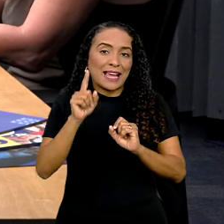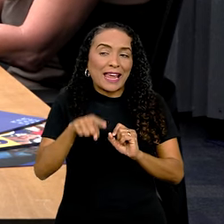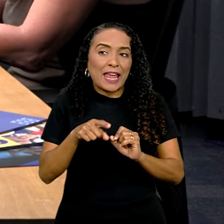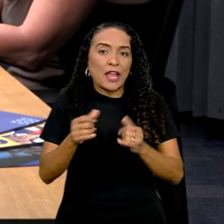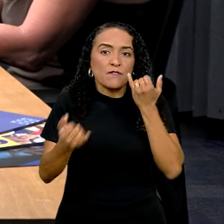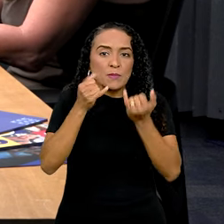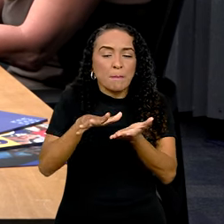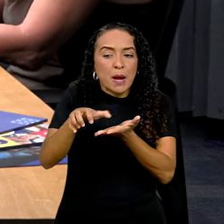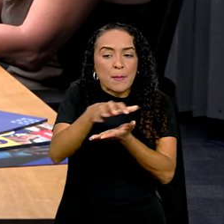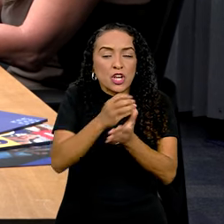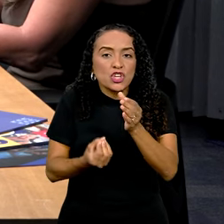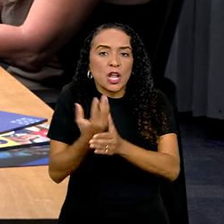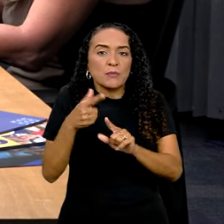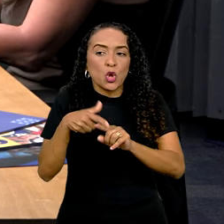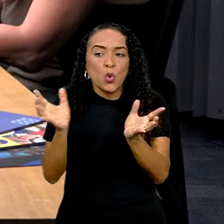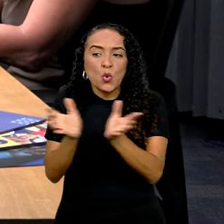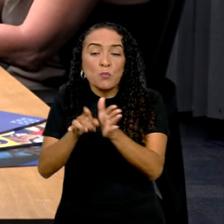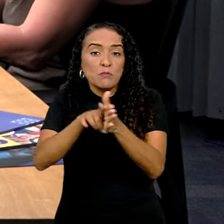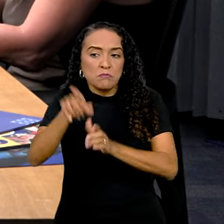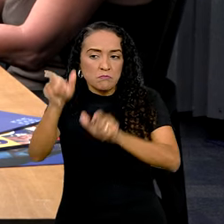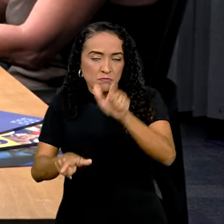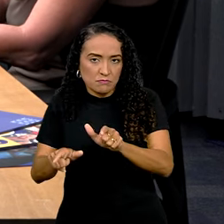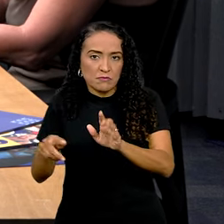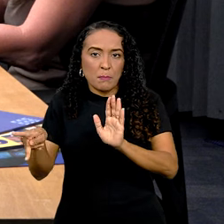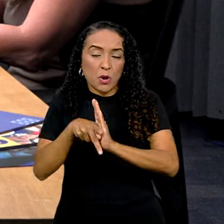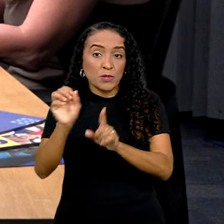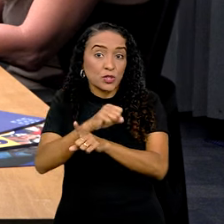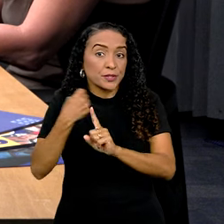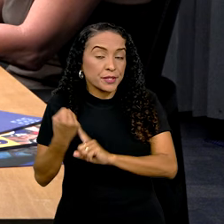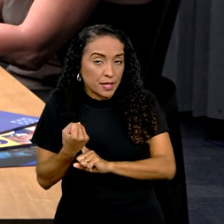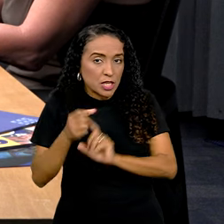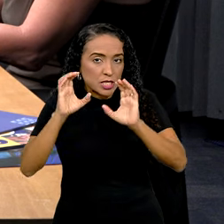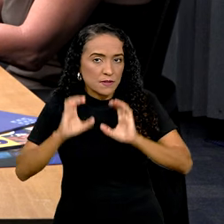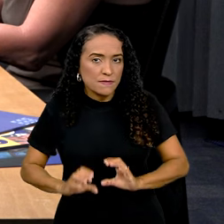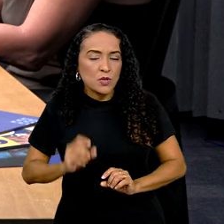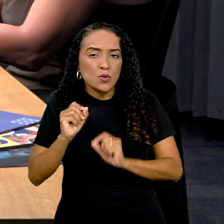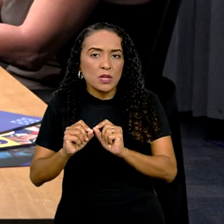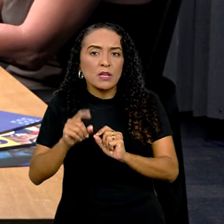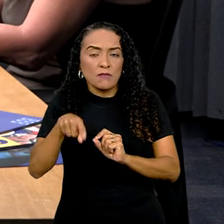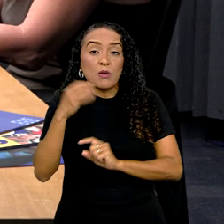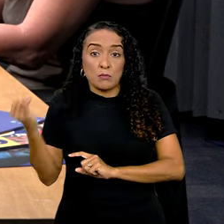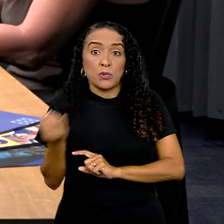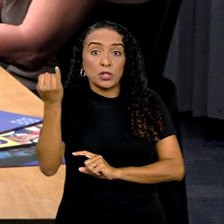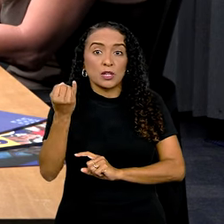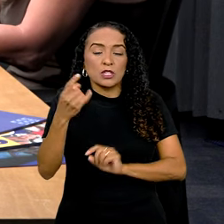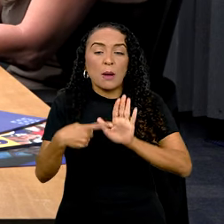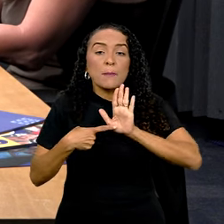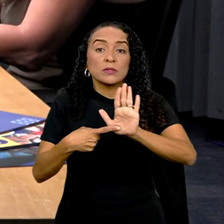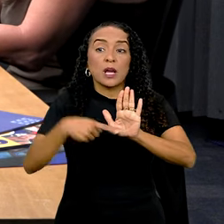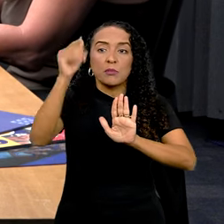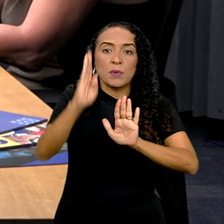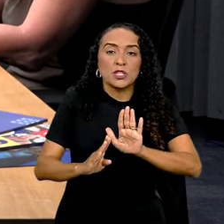um dado gerado por uma rede de pesquisadores da sociedade civil que eh foi muito importante para